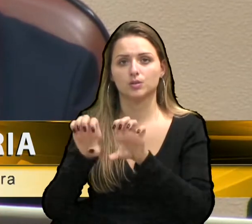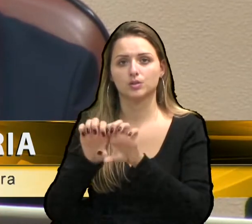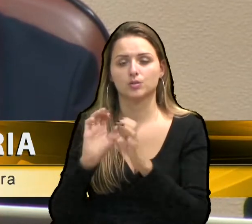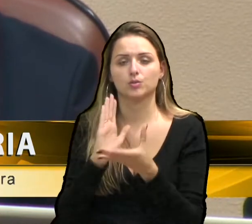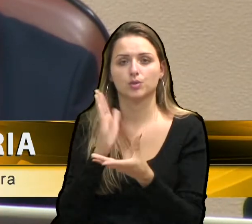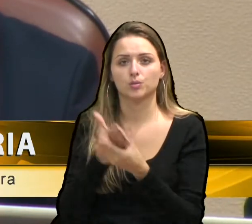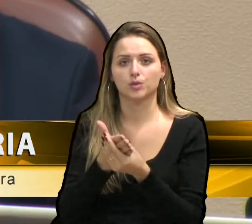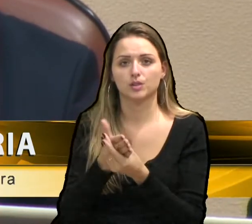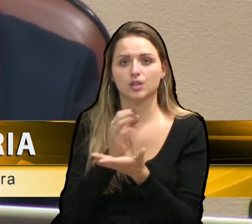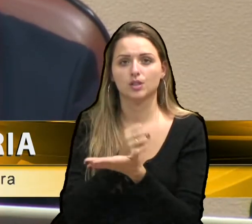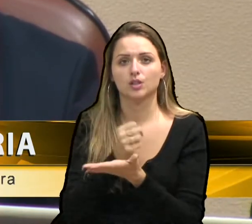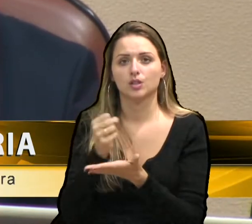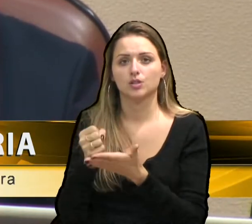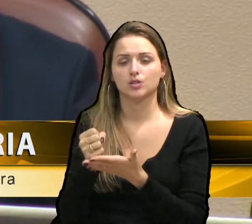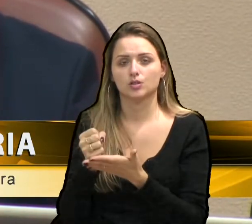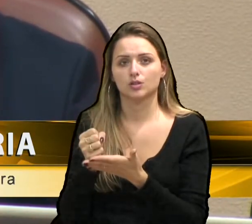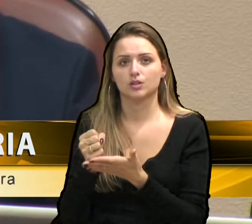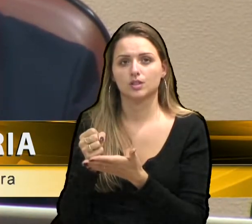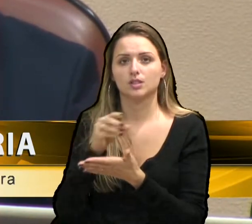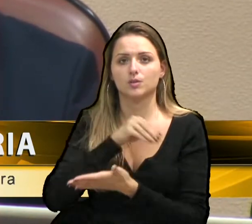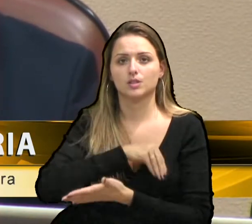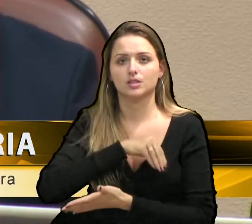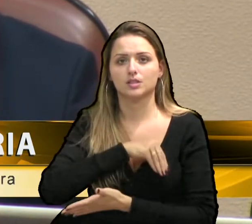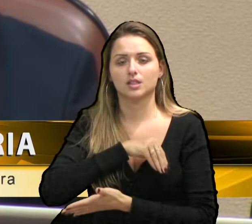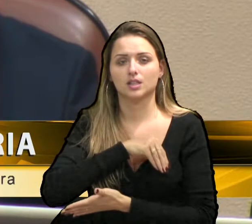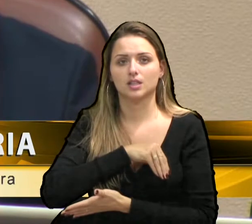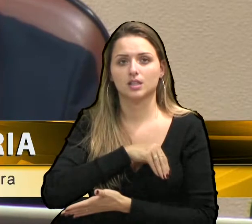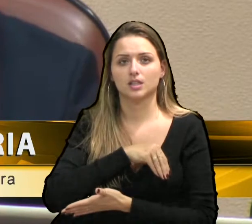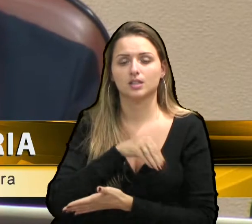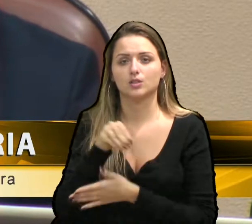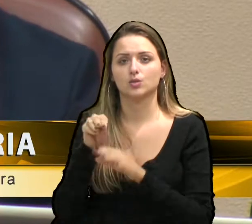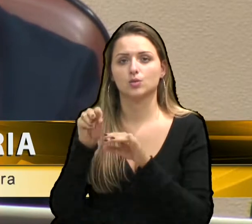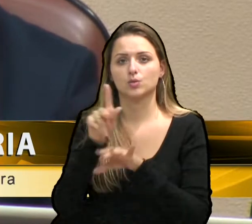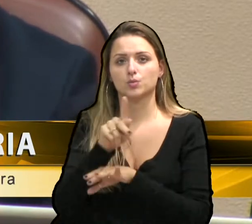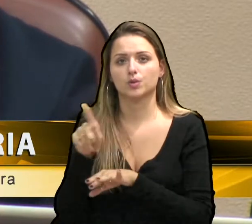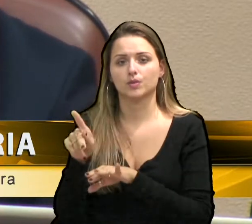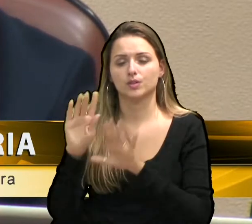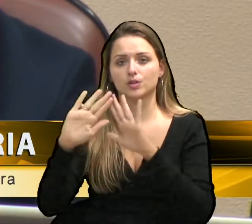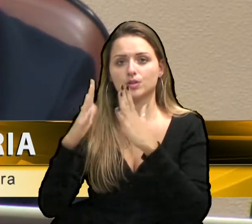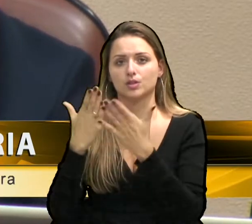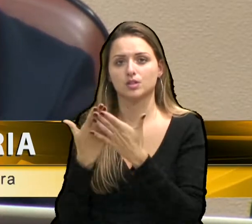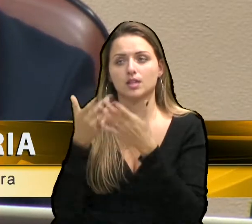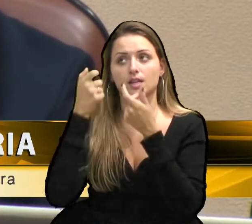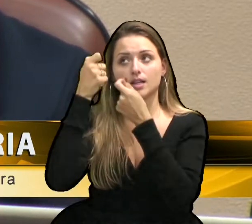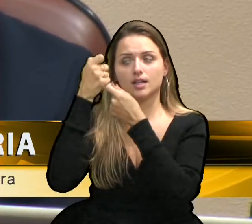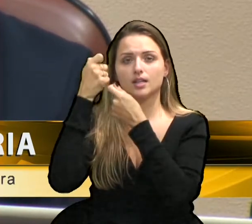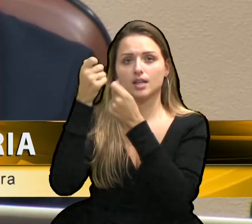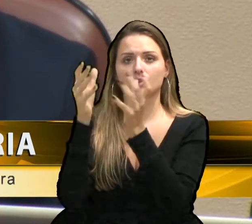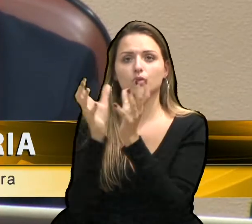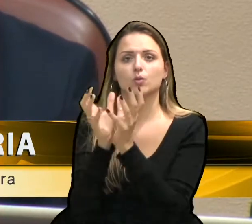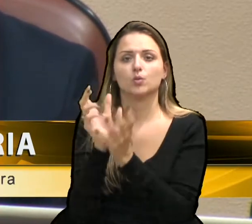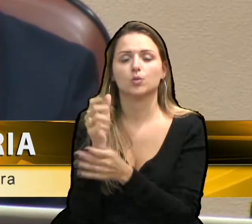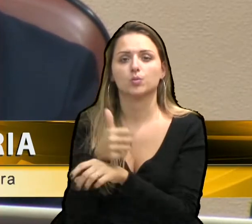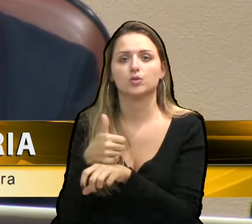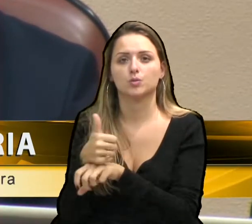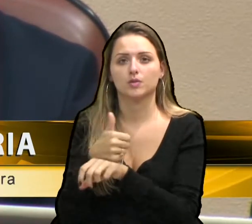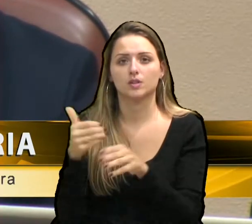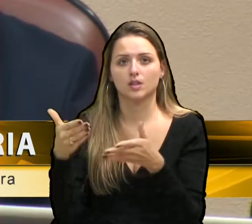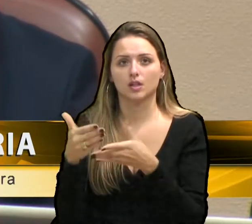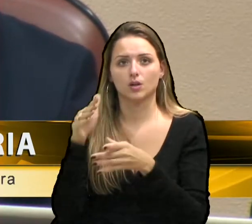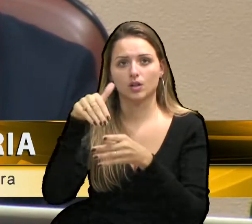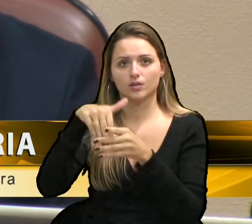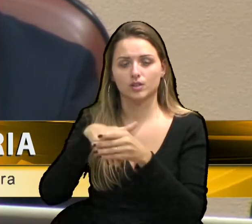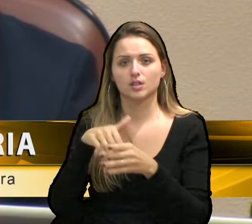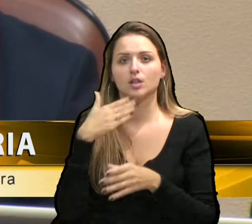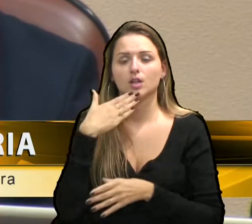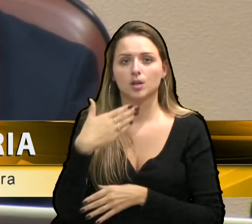de contratação e remuneração dos educadores infantis e greve da categoria. Em votação nominal,